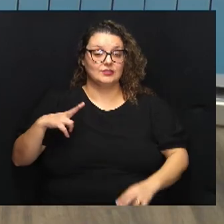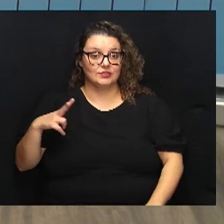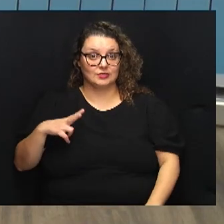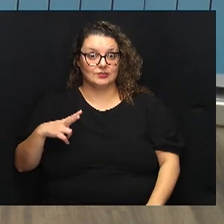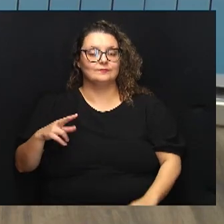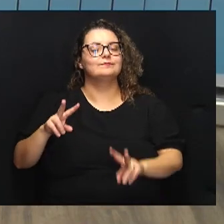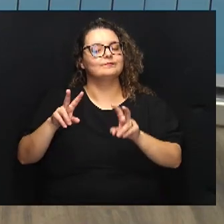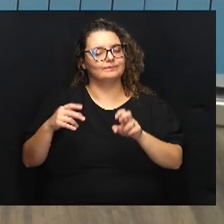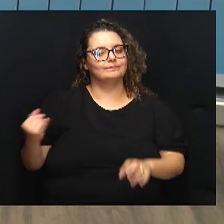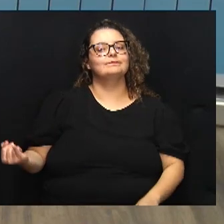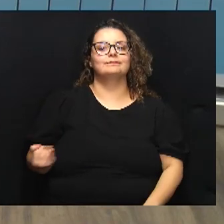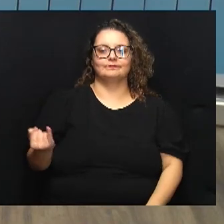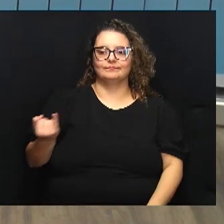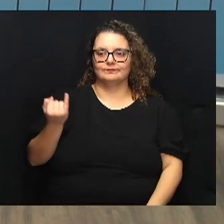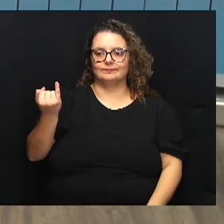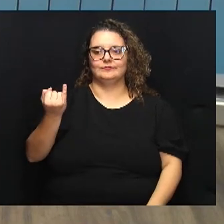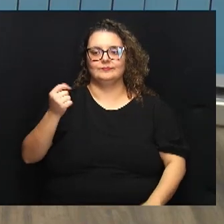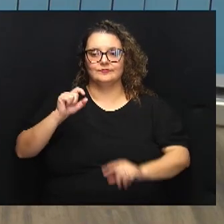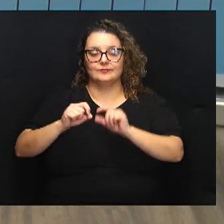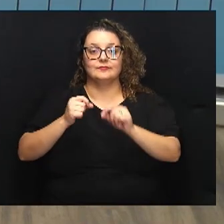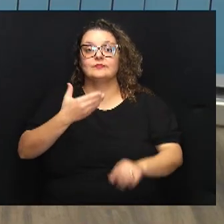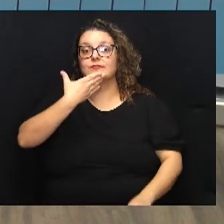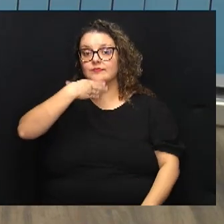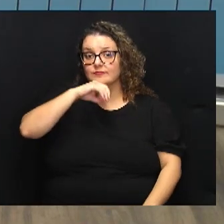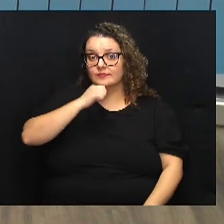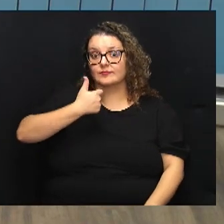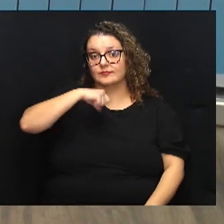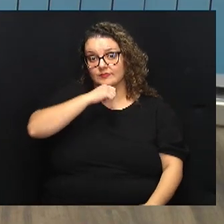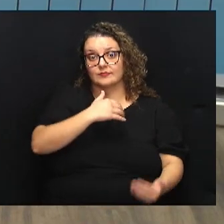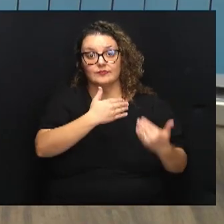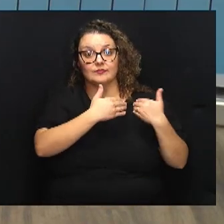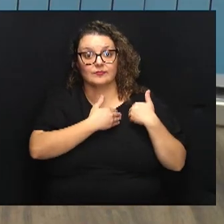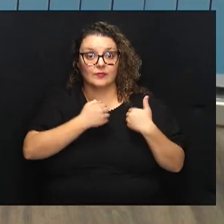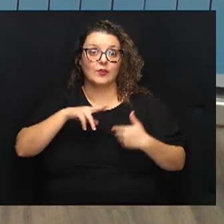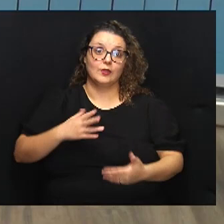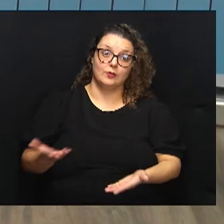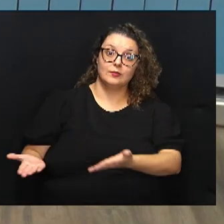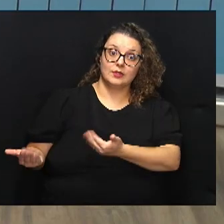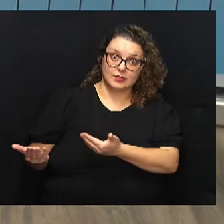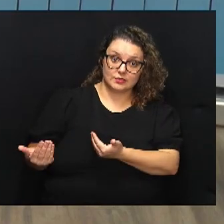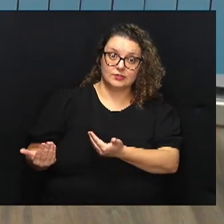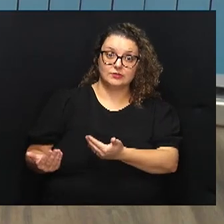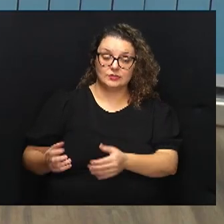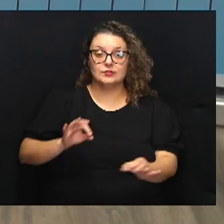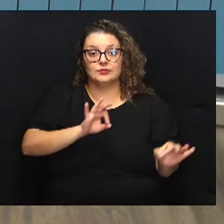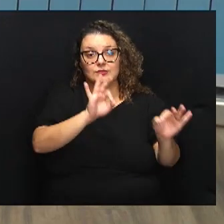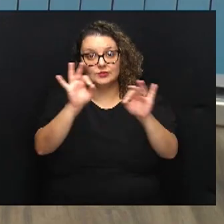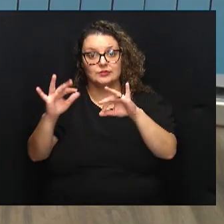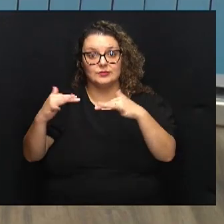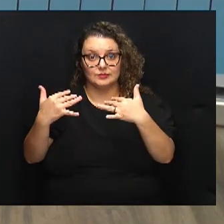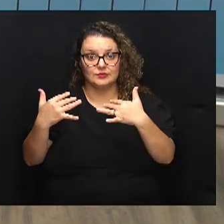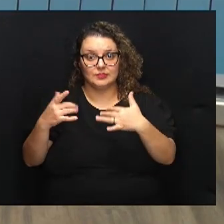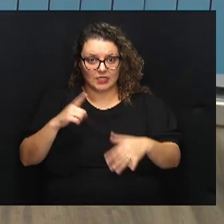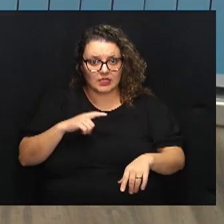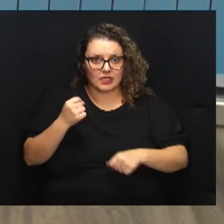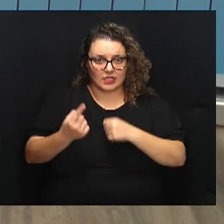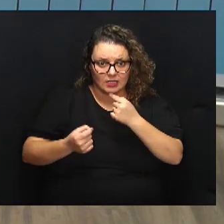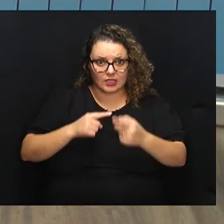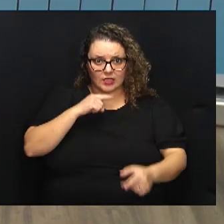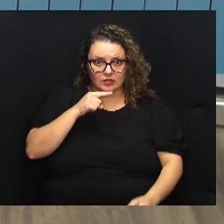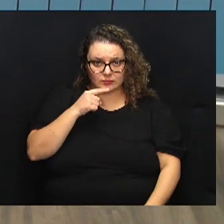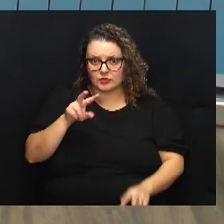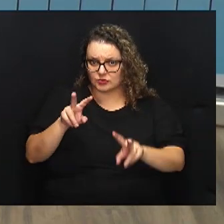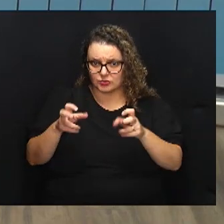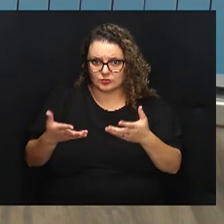assunto importantíssimo para quem é pai, para quem é responsável ou para quem é jovem e está nos acompanhando. Tem alguma dúvida sobre